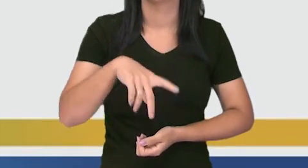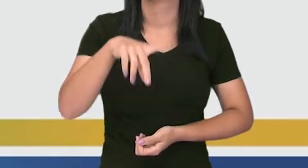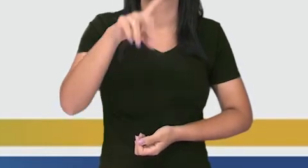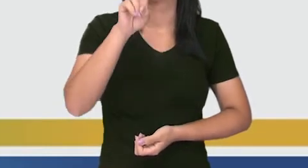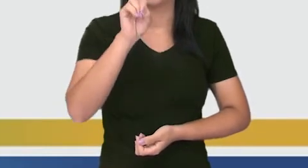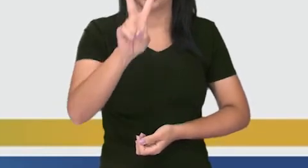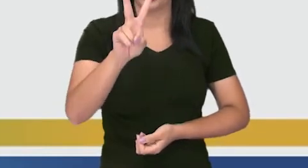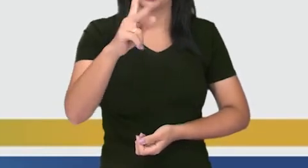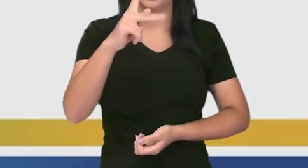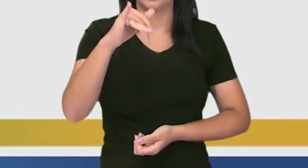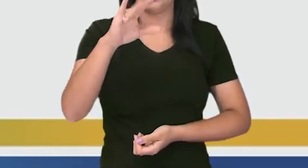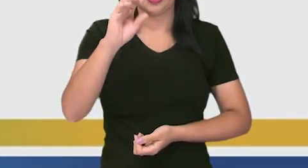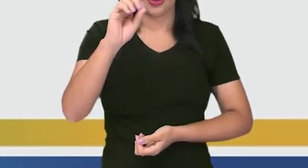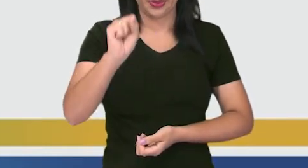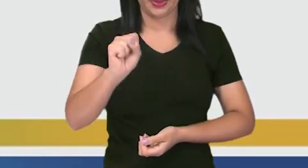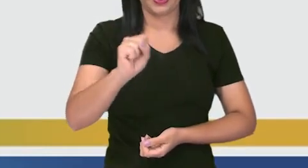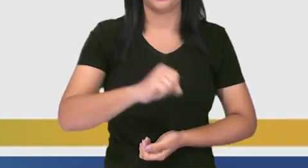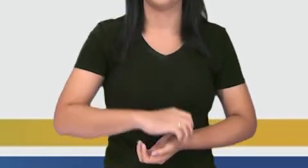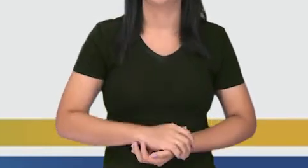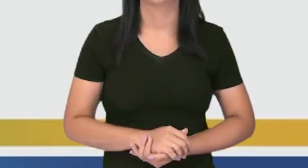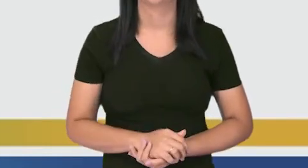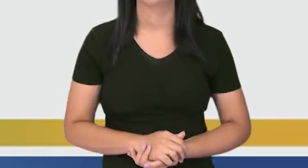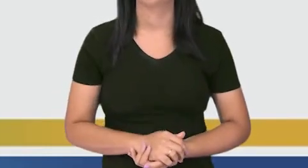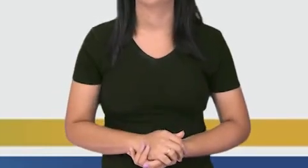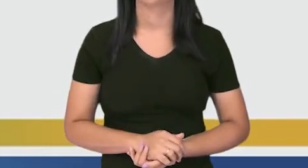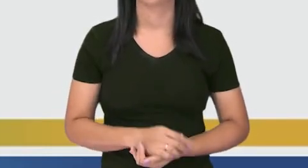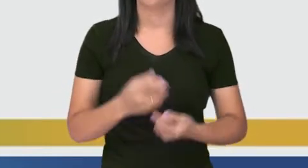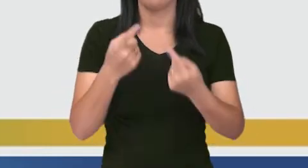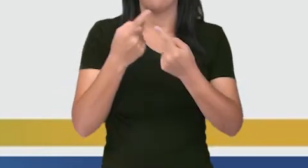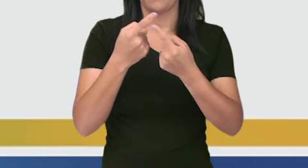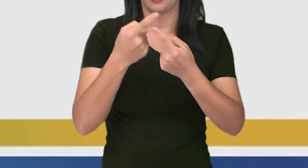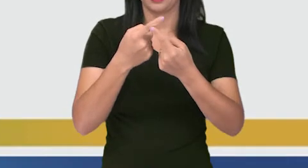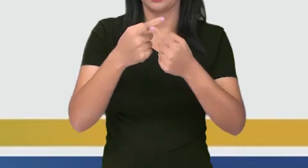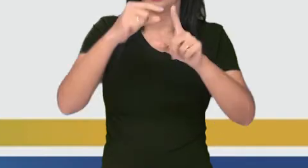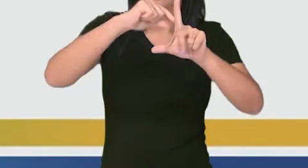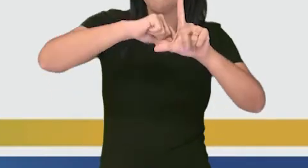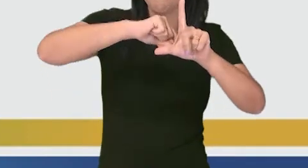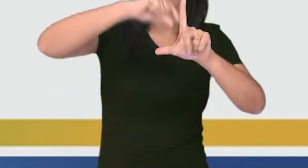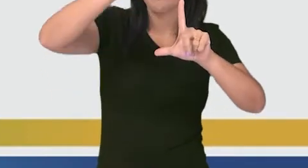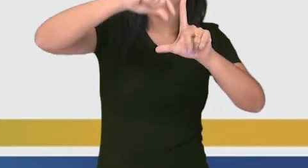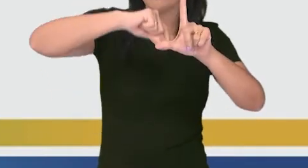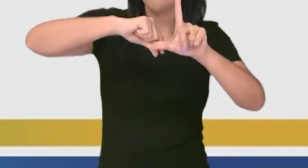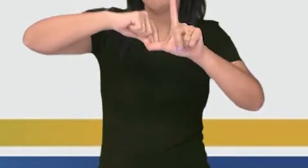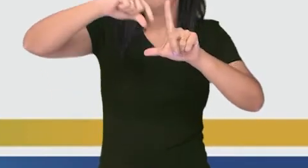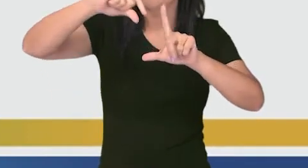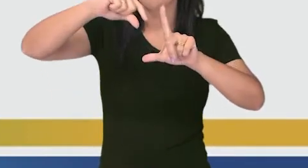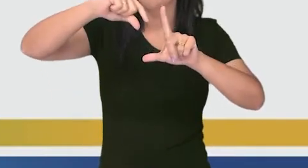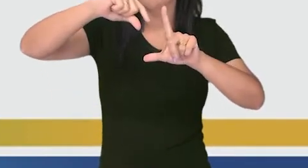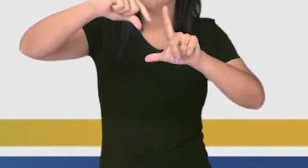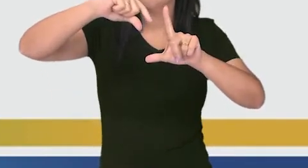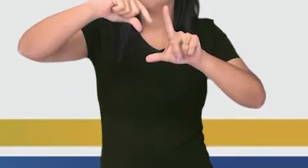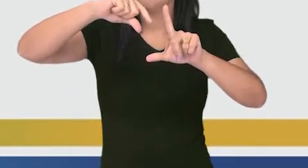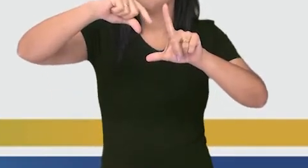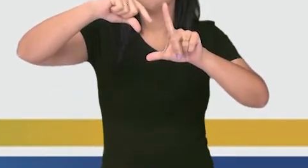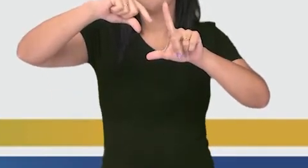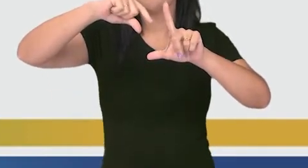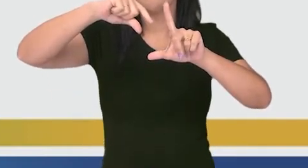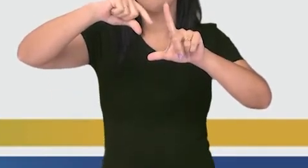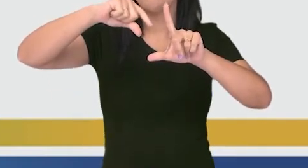Picos então nós temos aí dois Picos e esse tipo de gráfico chamado de